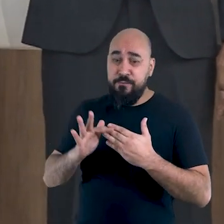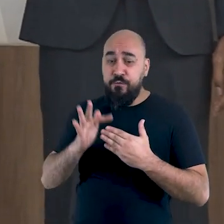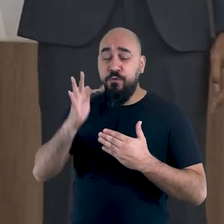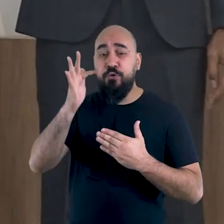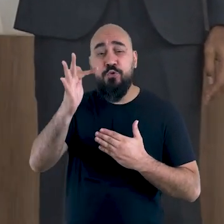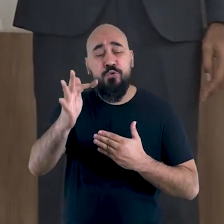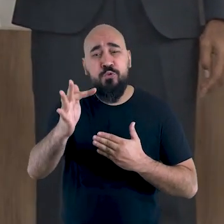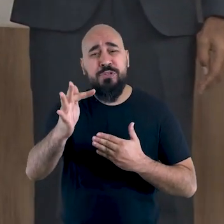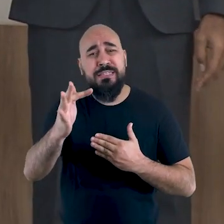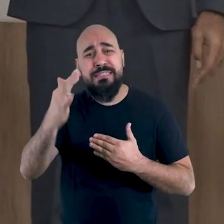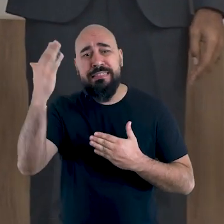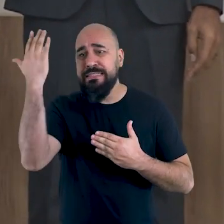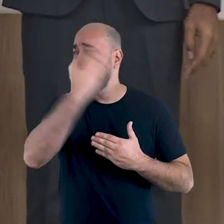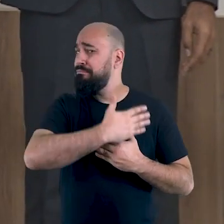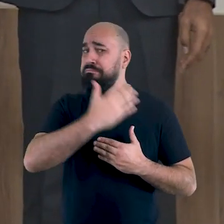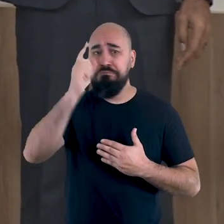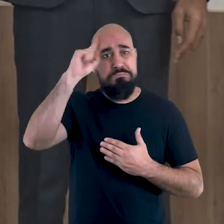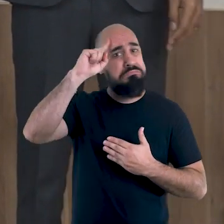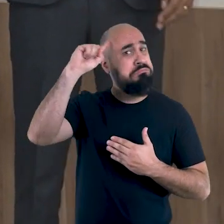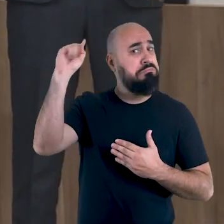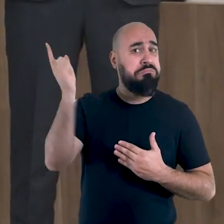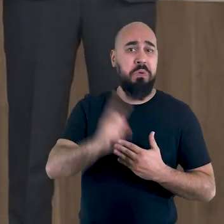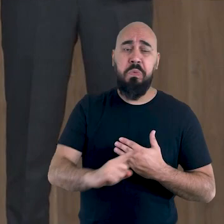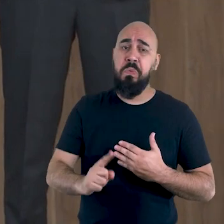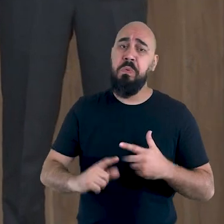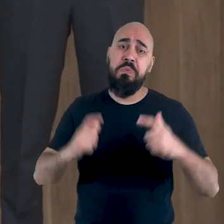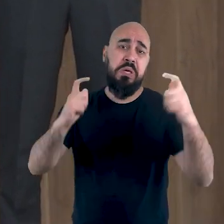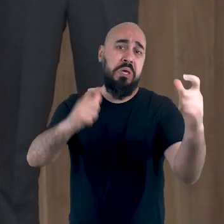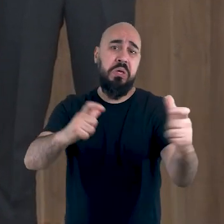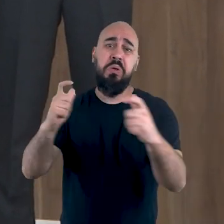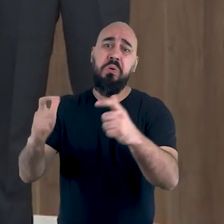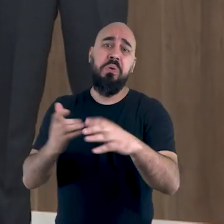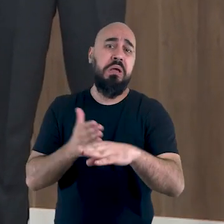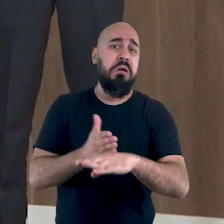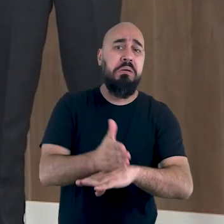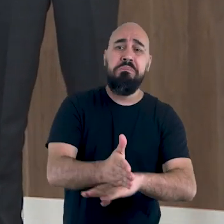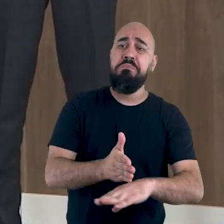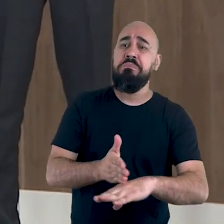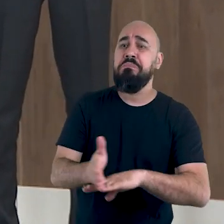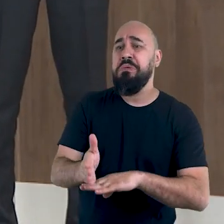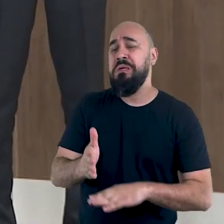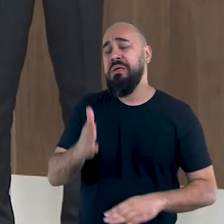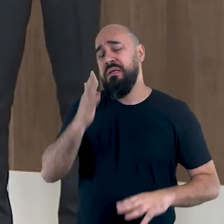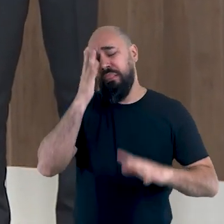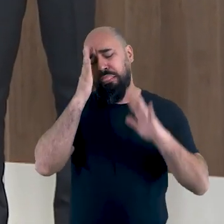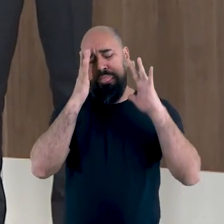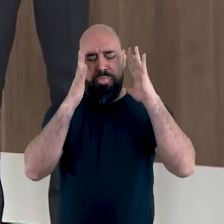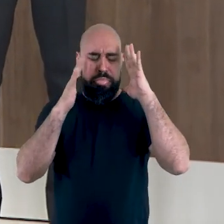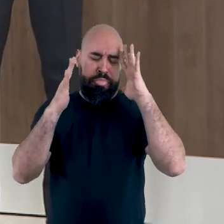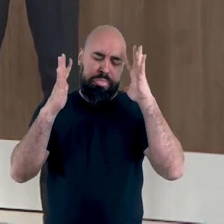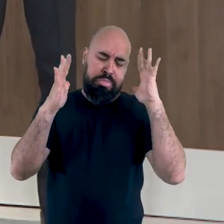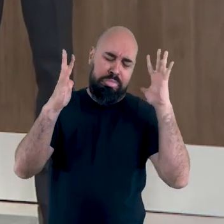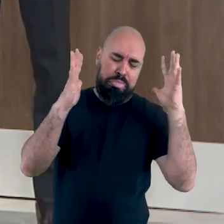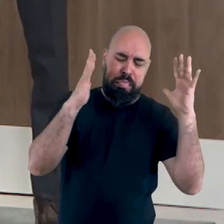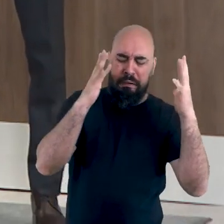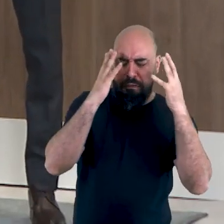escuro, não sabia onde meu pensamento